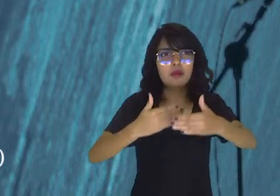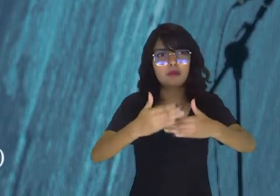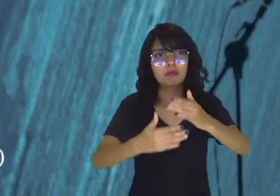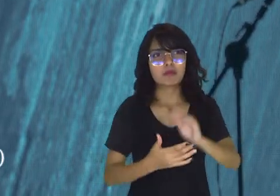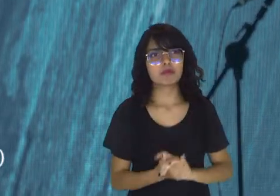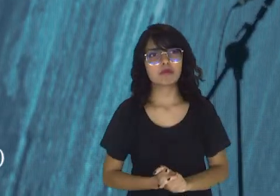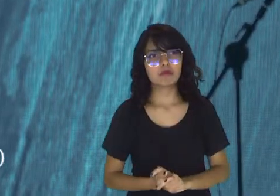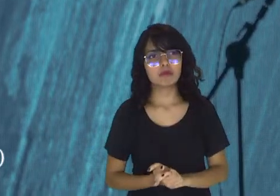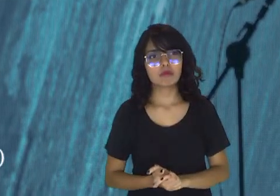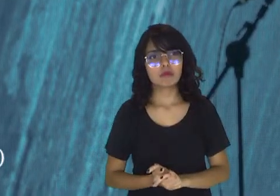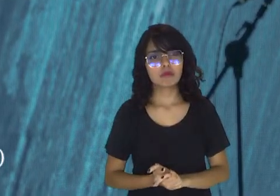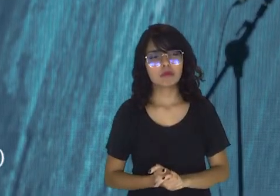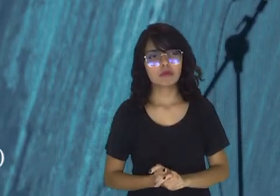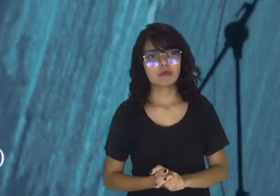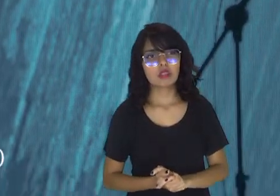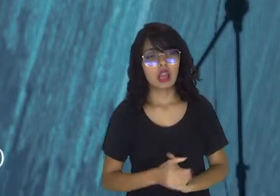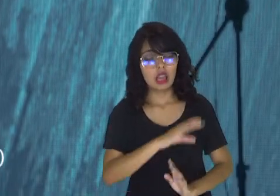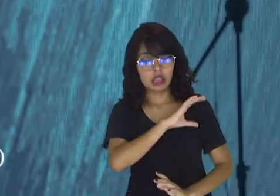superior a tudo,